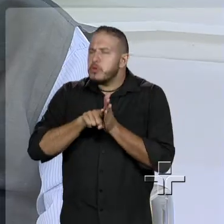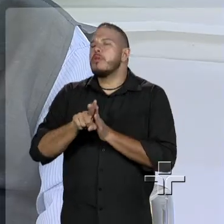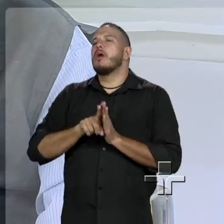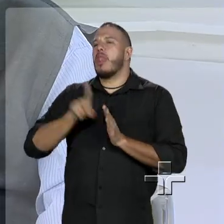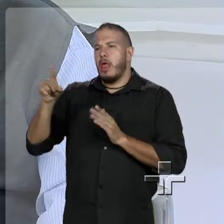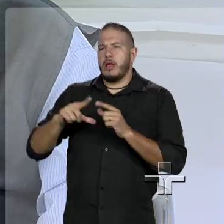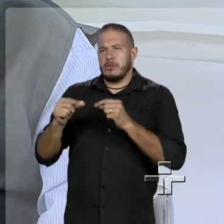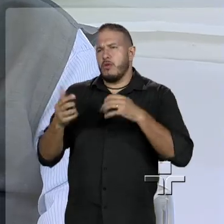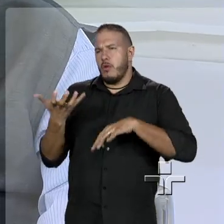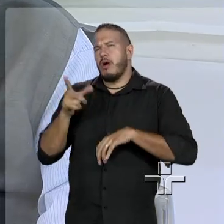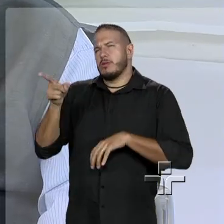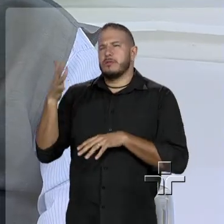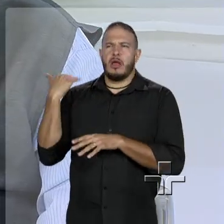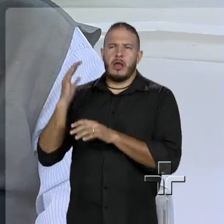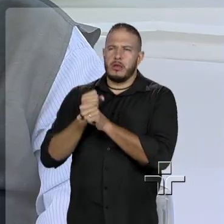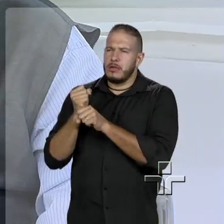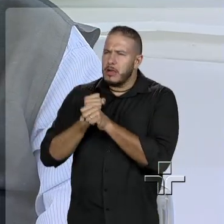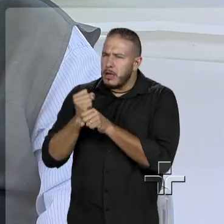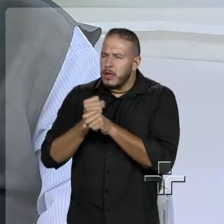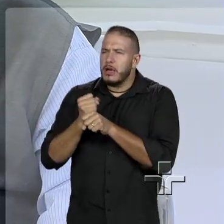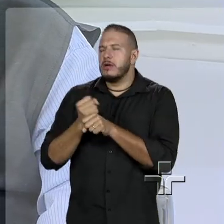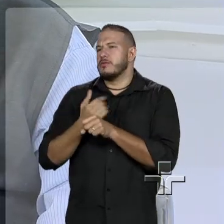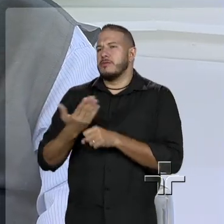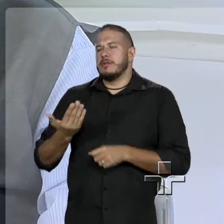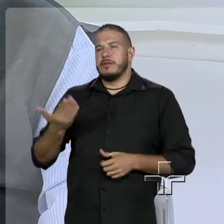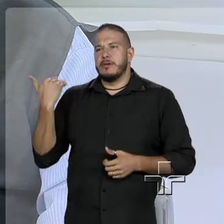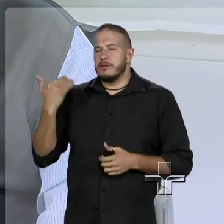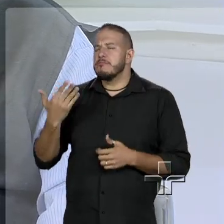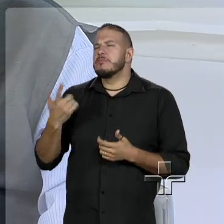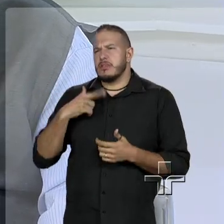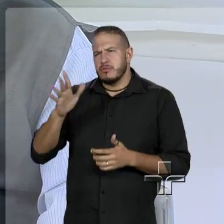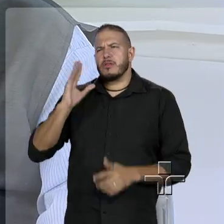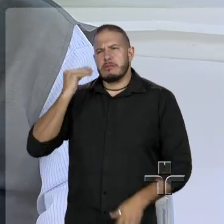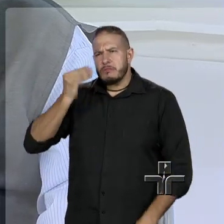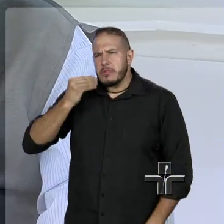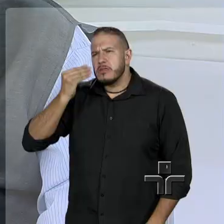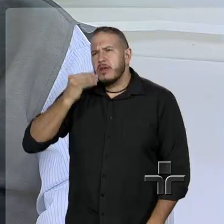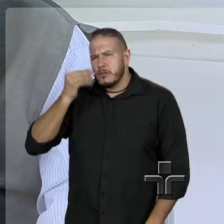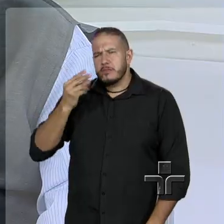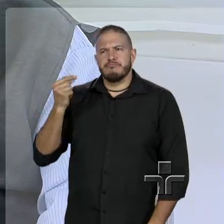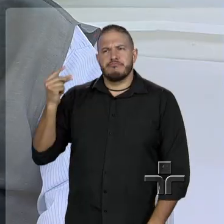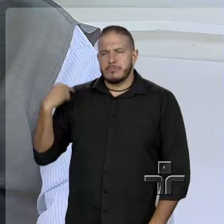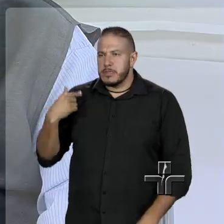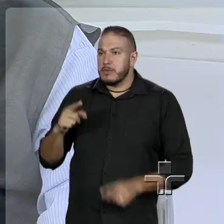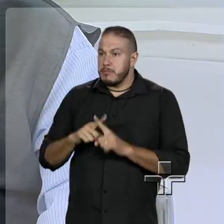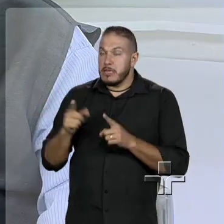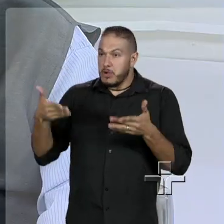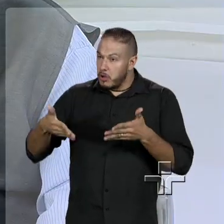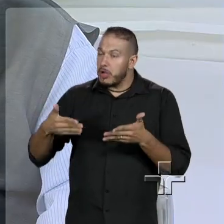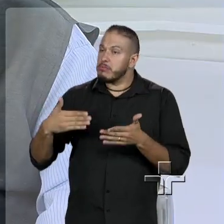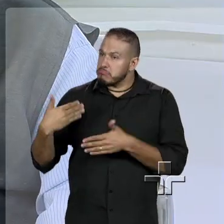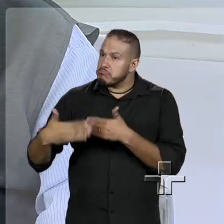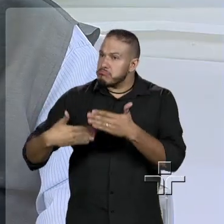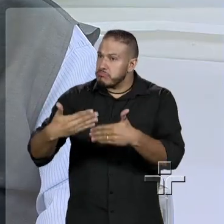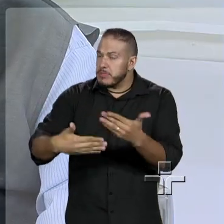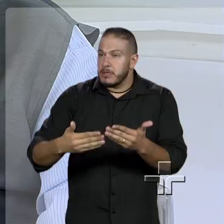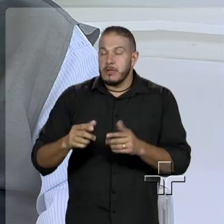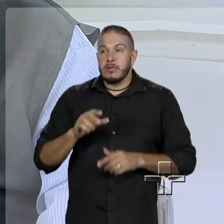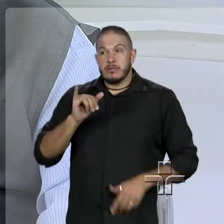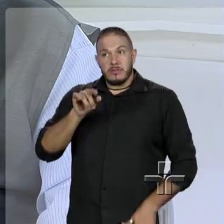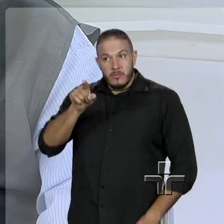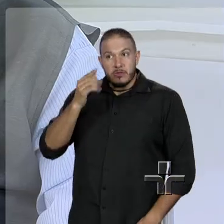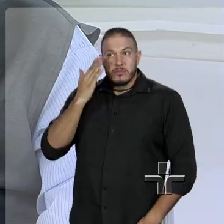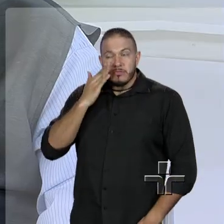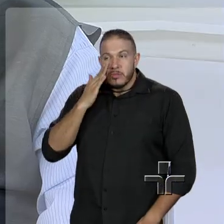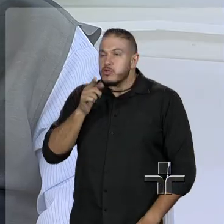há muitos anos, foi do DENIT, tem uma experiência enorme. Mas o país está funcionando. Se você